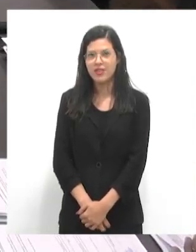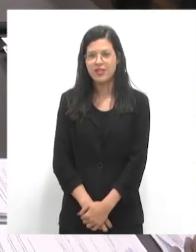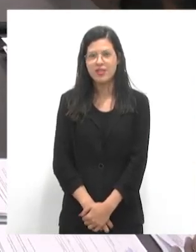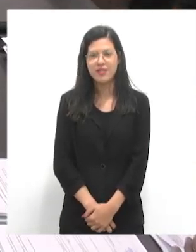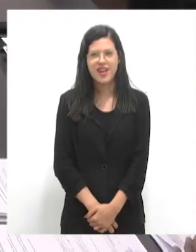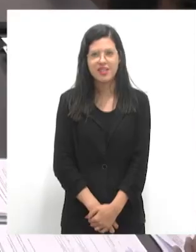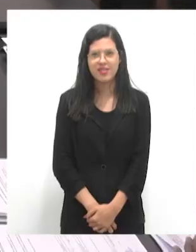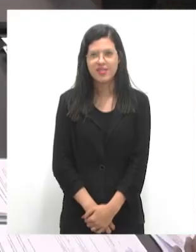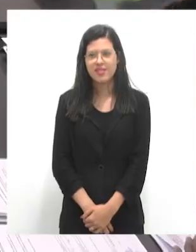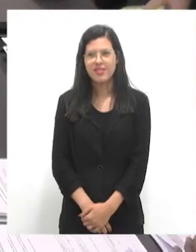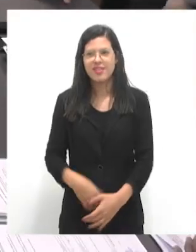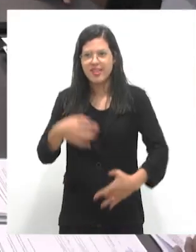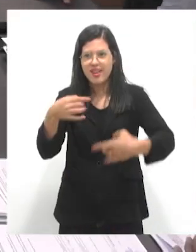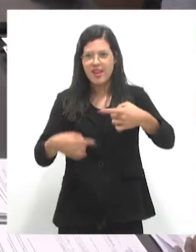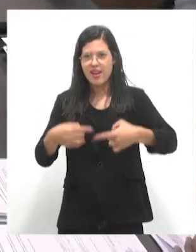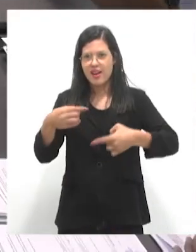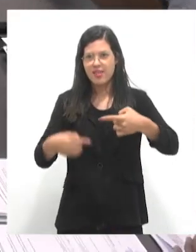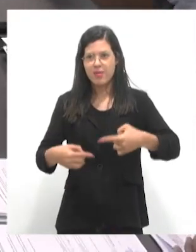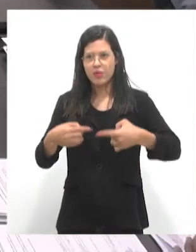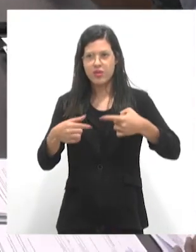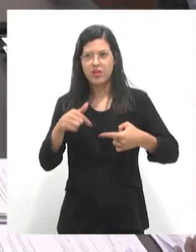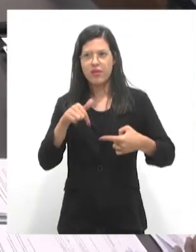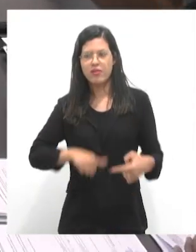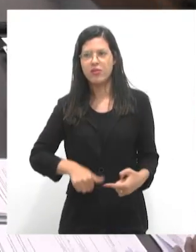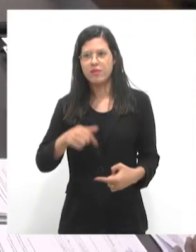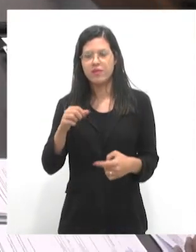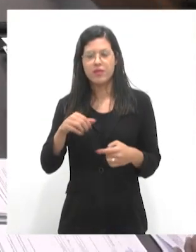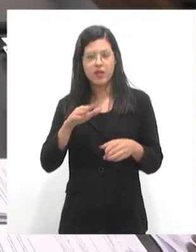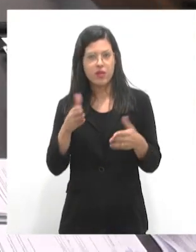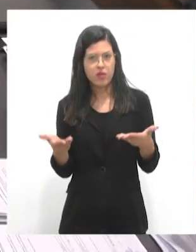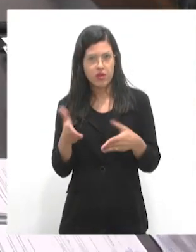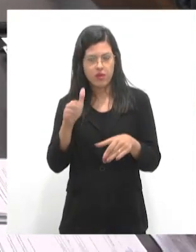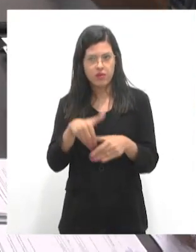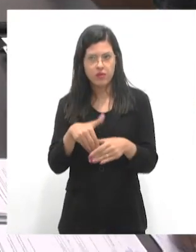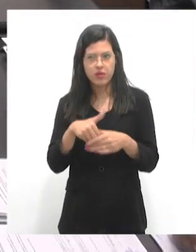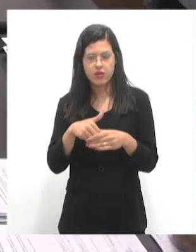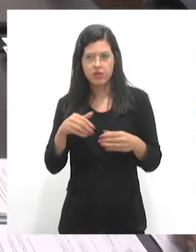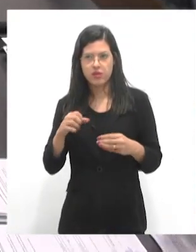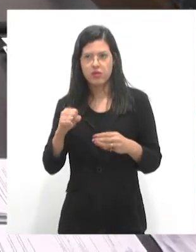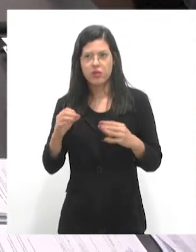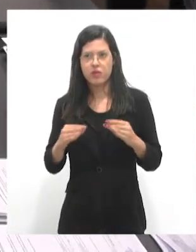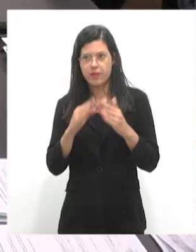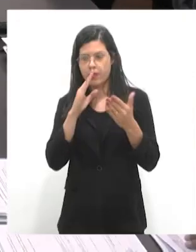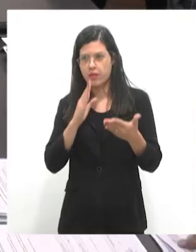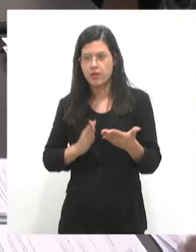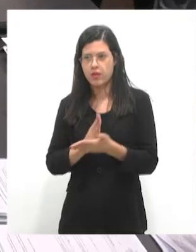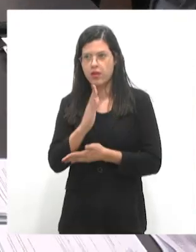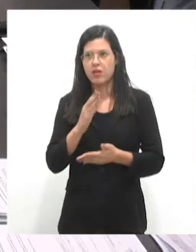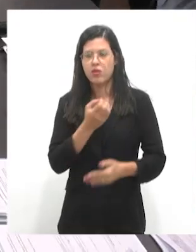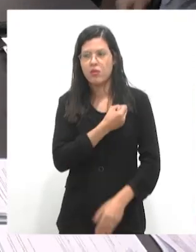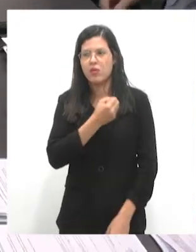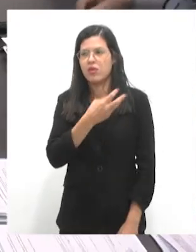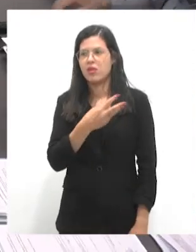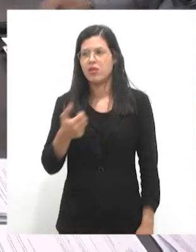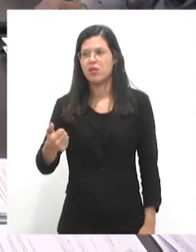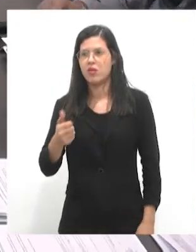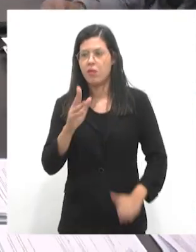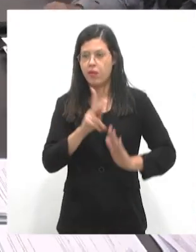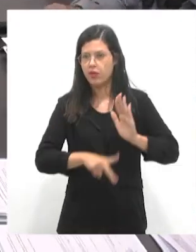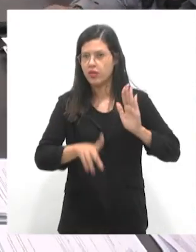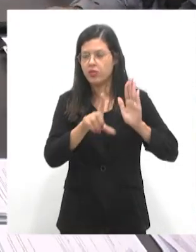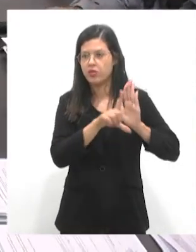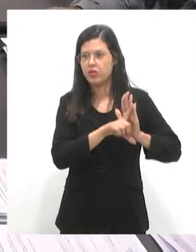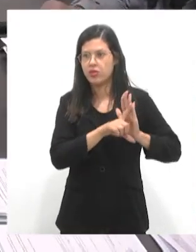discussão. Não havendo quem queira discutir, encerrada a discussão, em votação, os senhores que aprovam permaneçam como estão. Aprovado. 31 da pauta. Projeto de